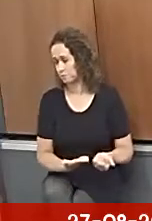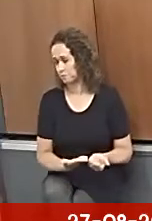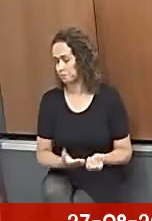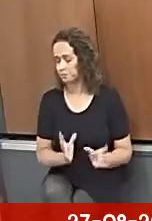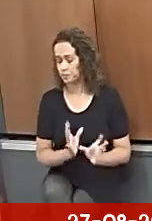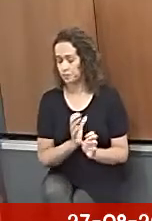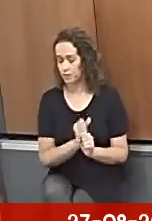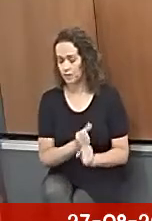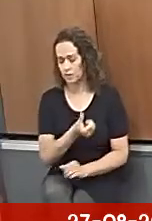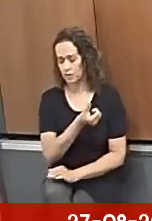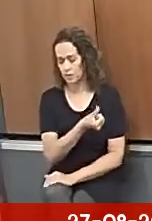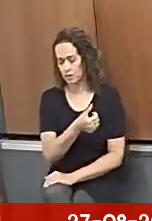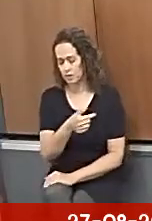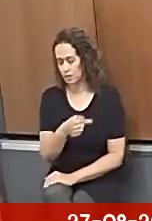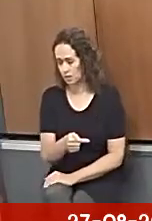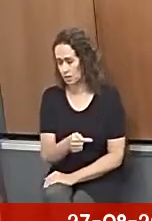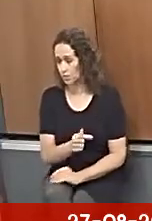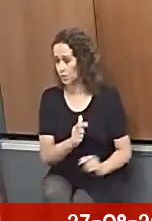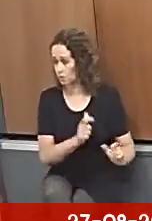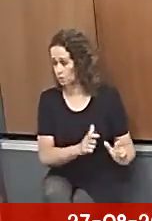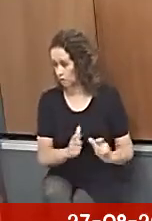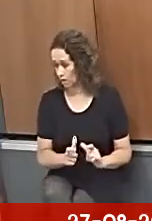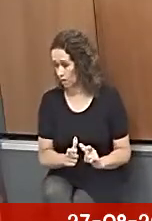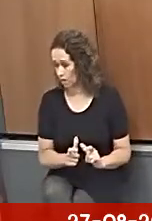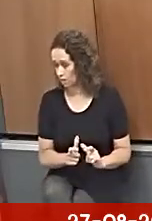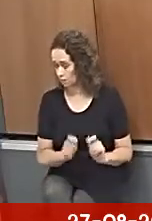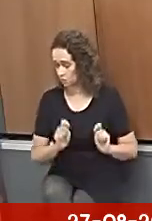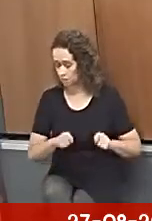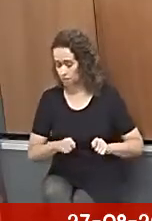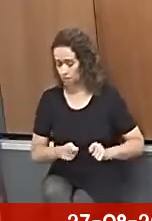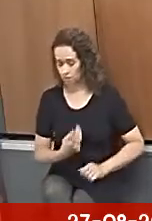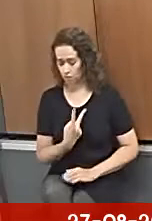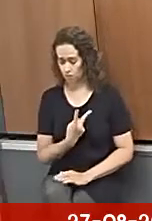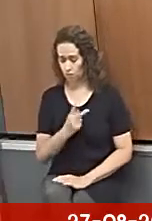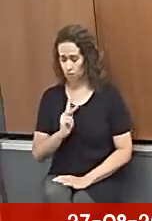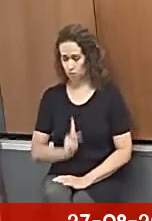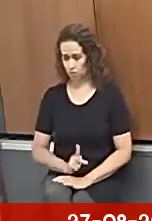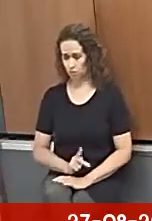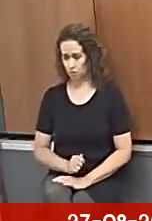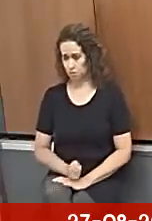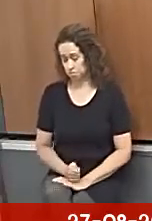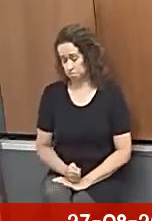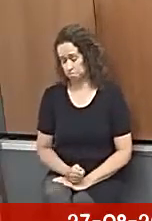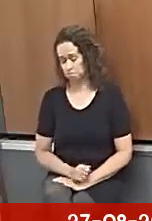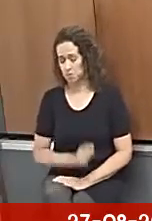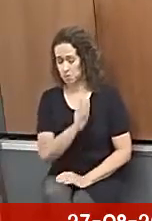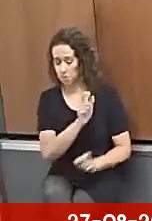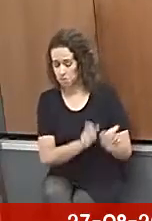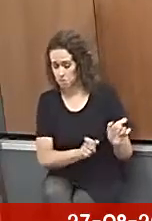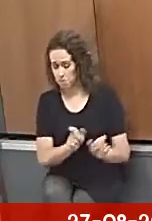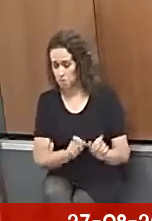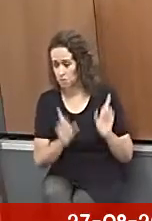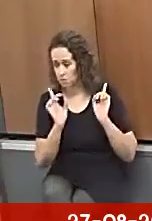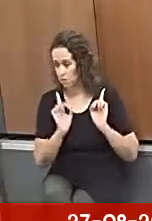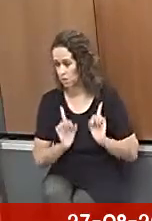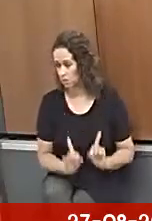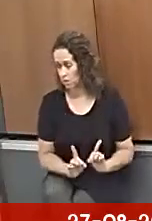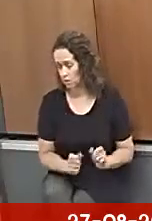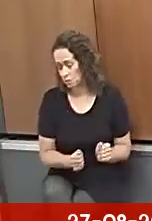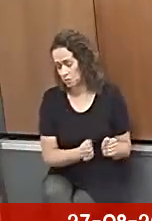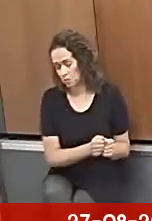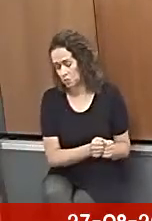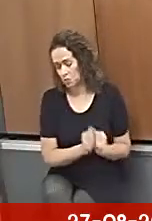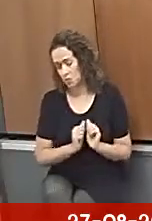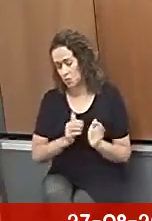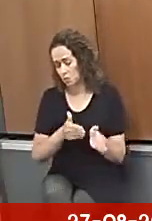67 lugares que cabem duas pessoas o portador de deficiência e o acompanhante